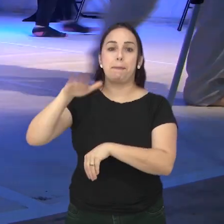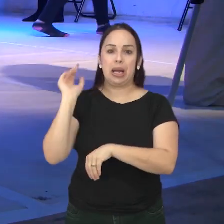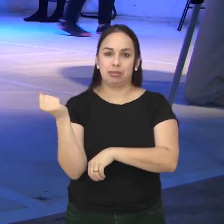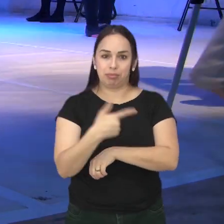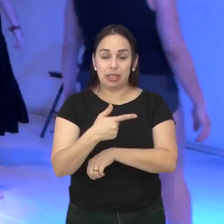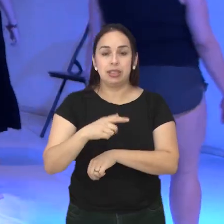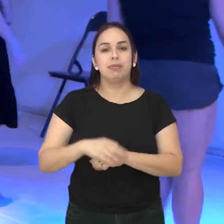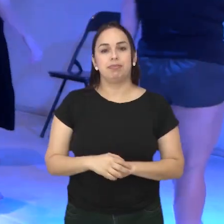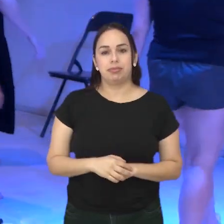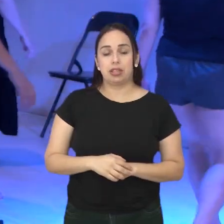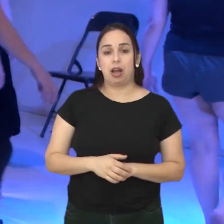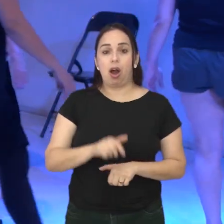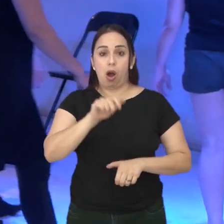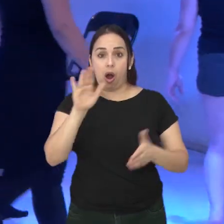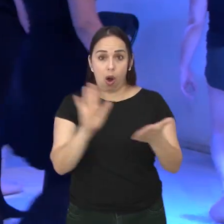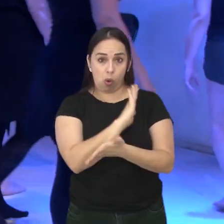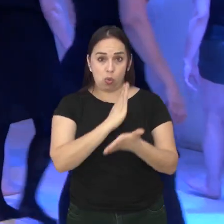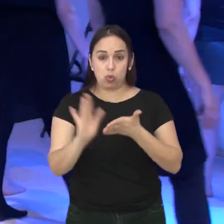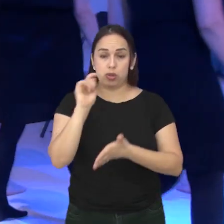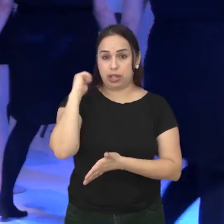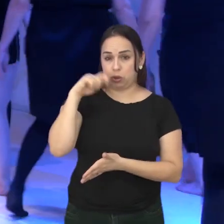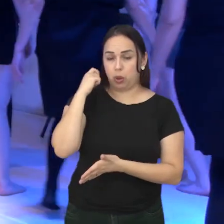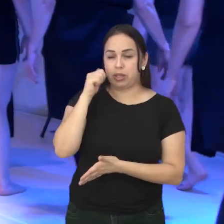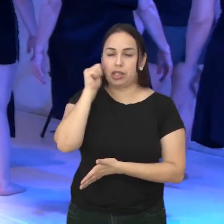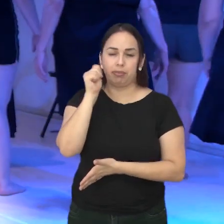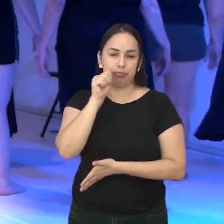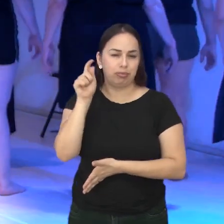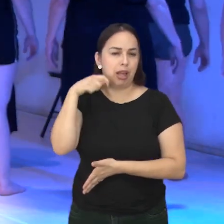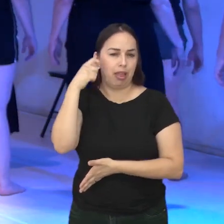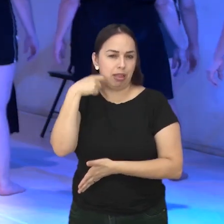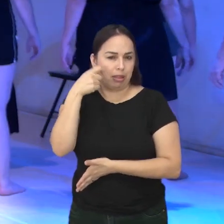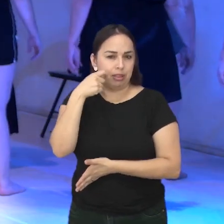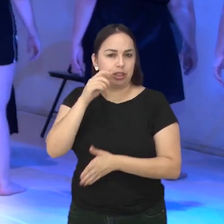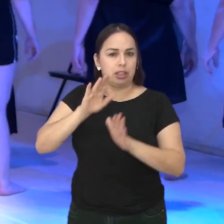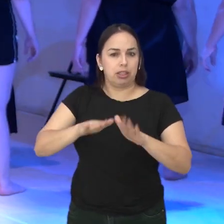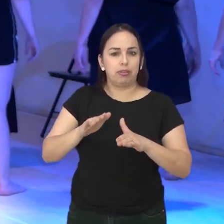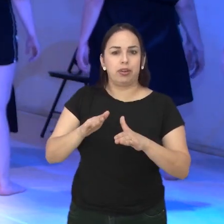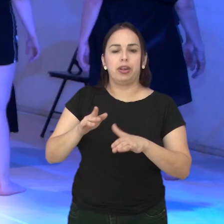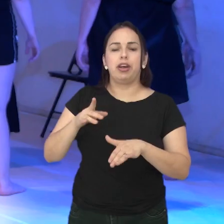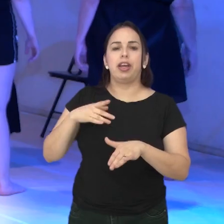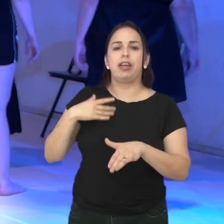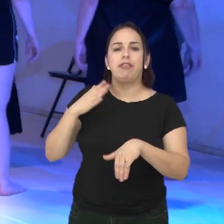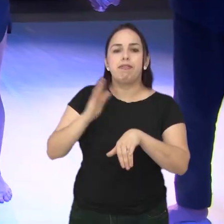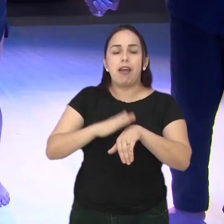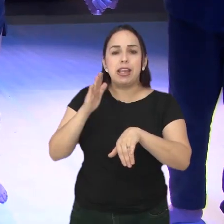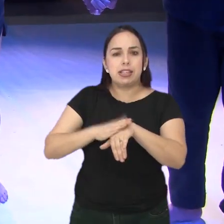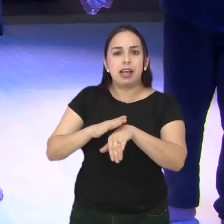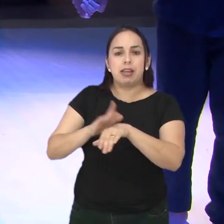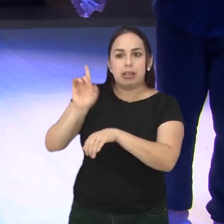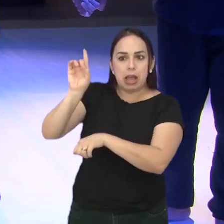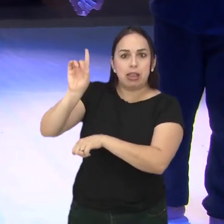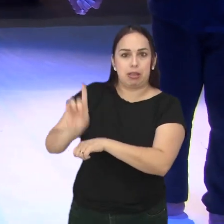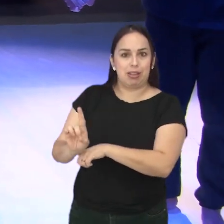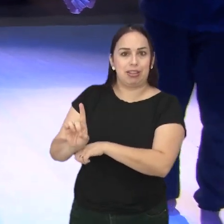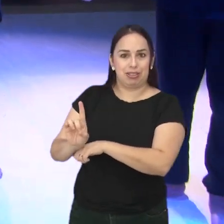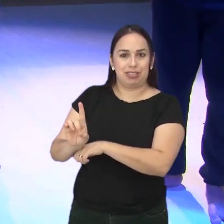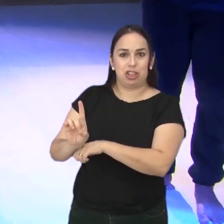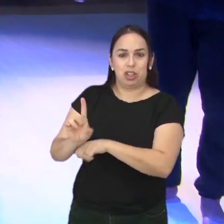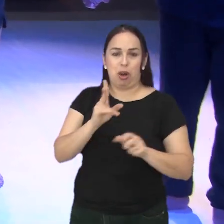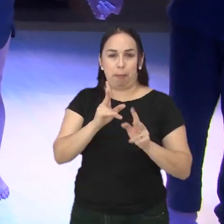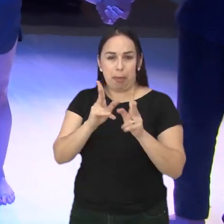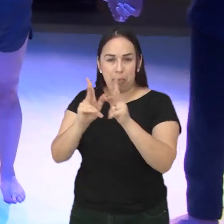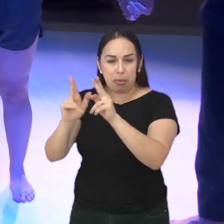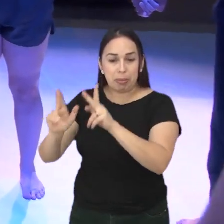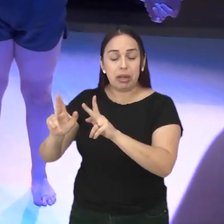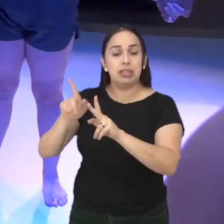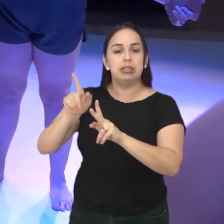maior. Alguns atores ou atrizes que foram desenvolver a profissão de direção, né? De ser